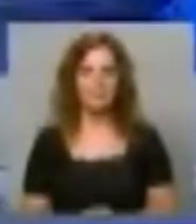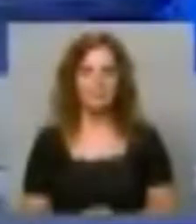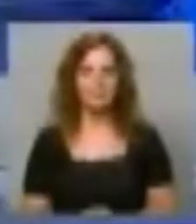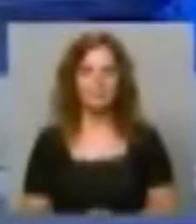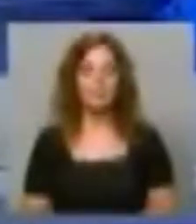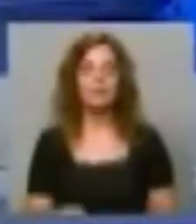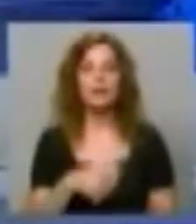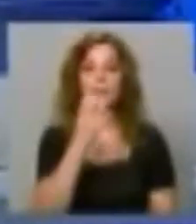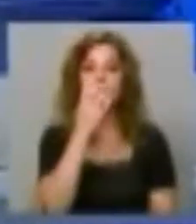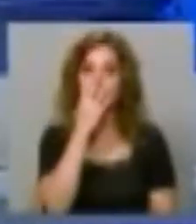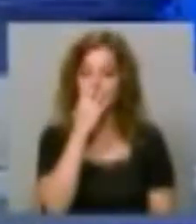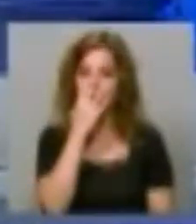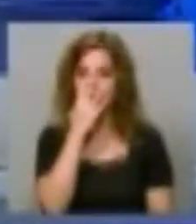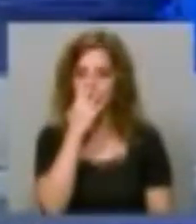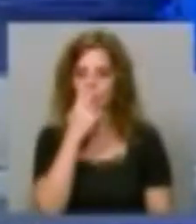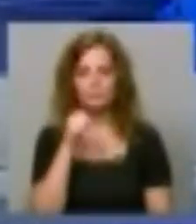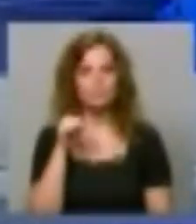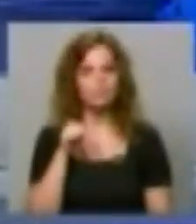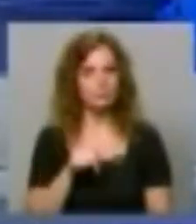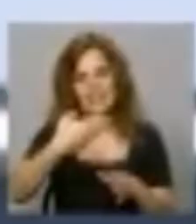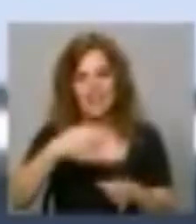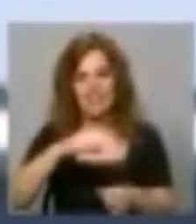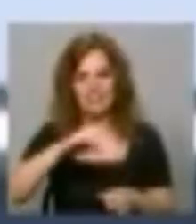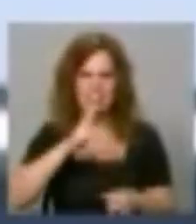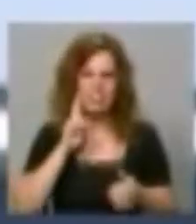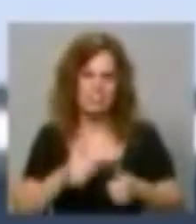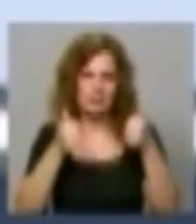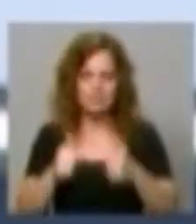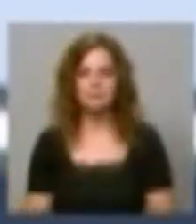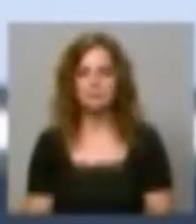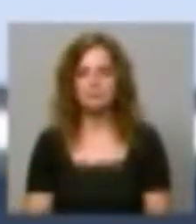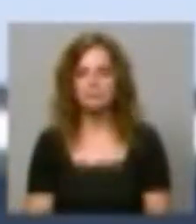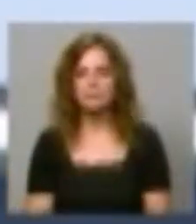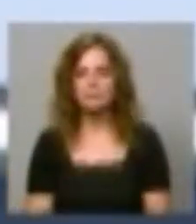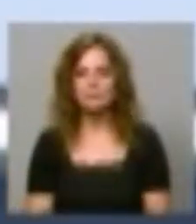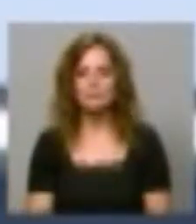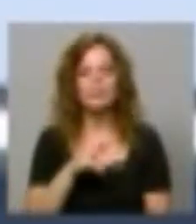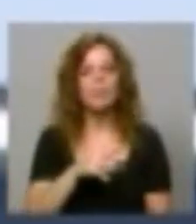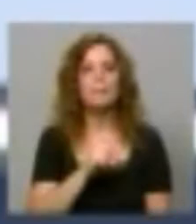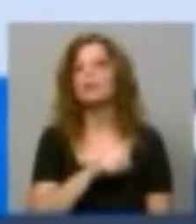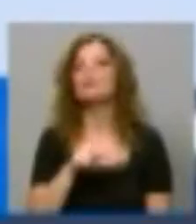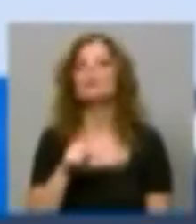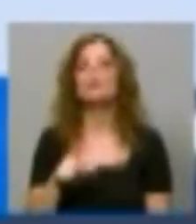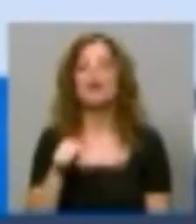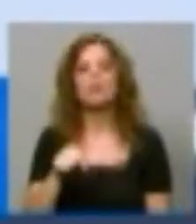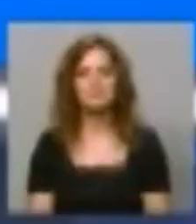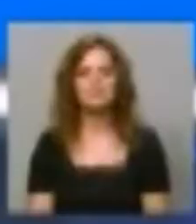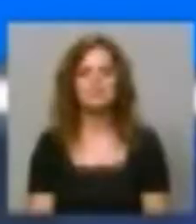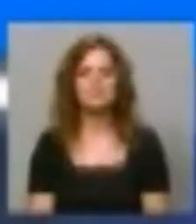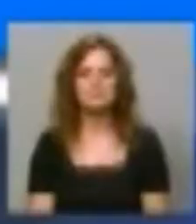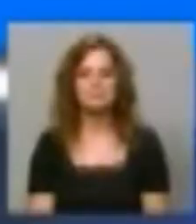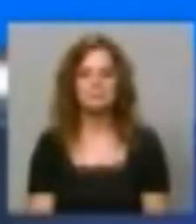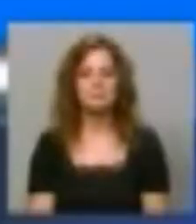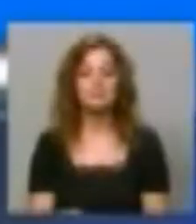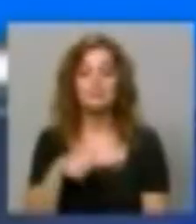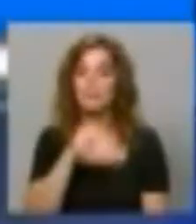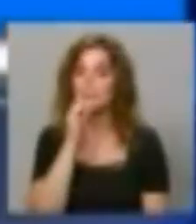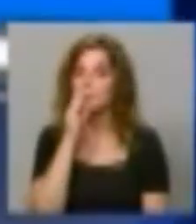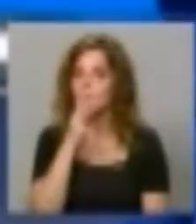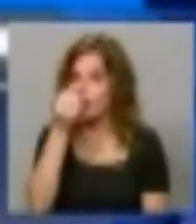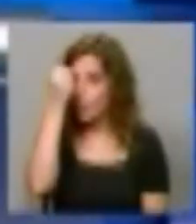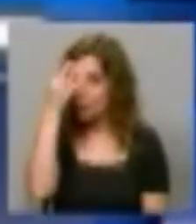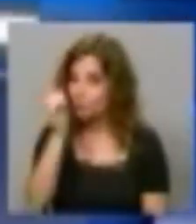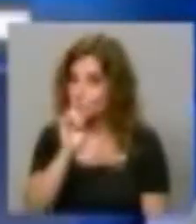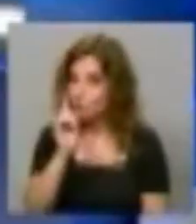trans ousa terminou hoje o périplo pelas nove justa manuel sobrinho simões foi hoje distinguido pela ordem dos advogados não esqueça que